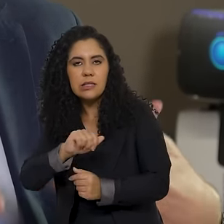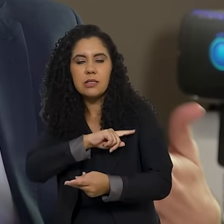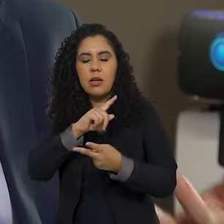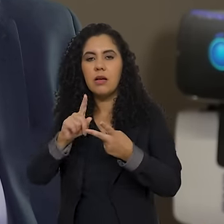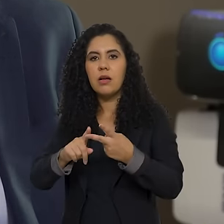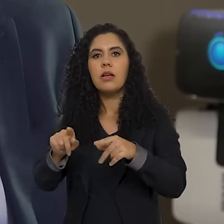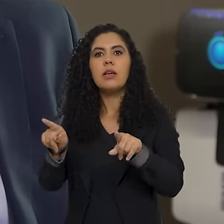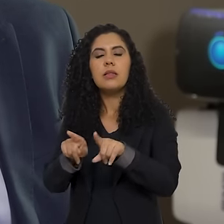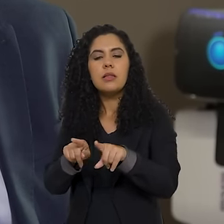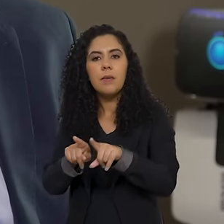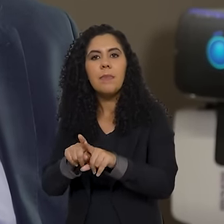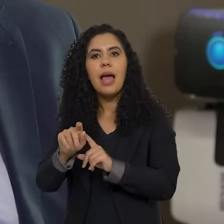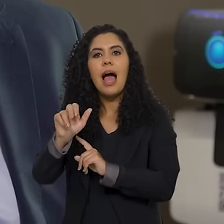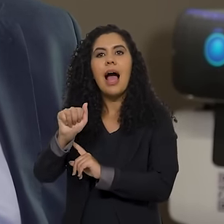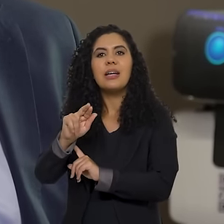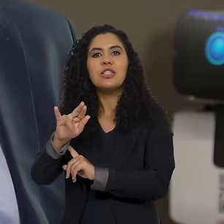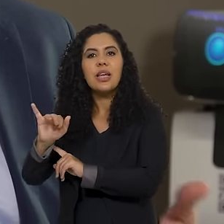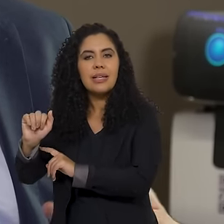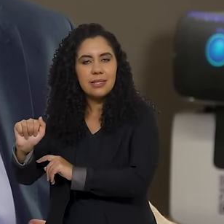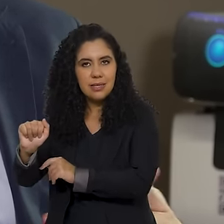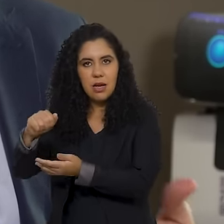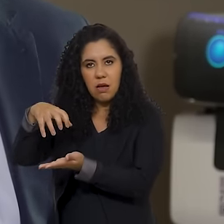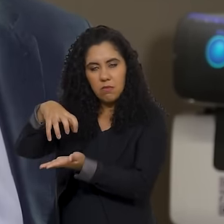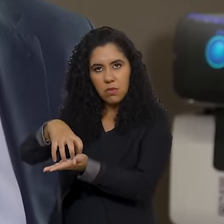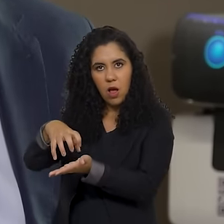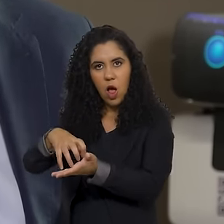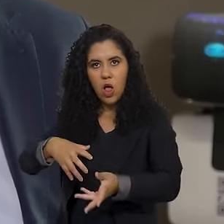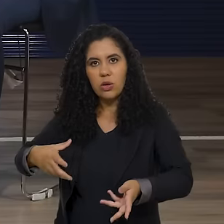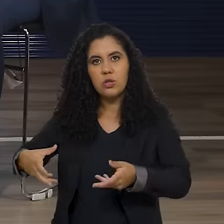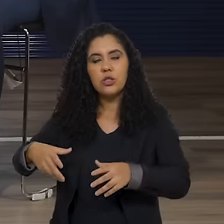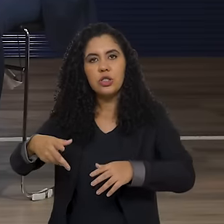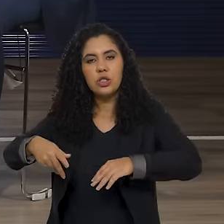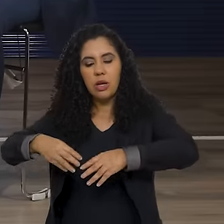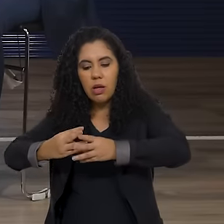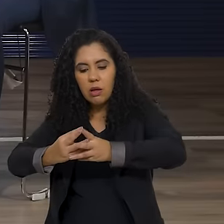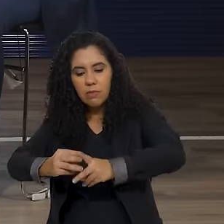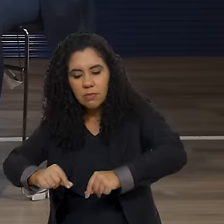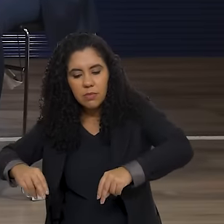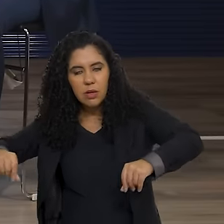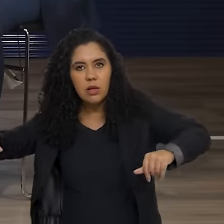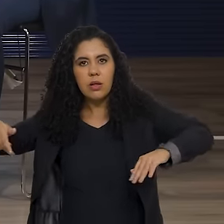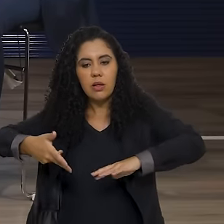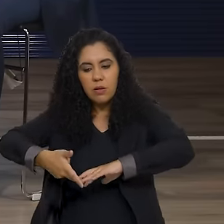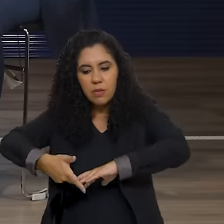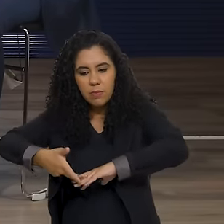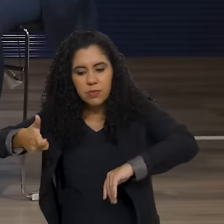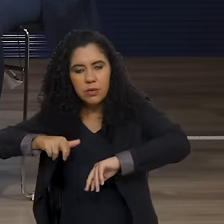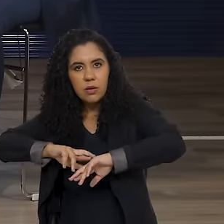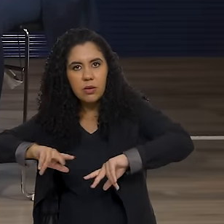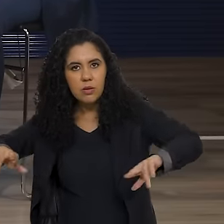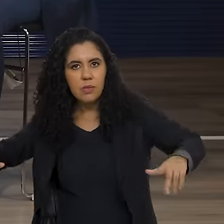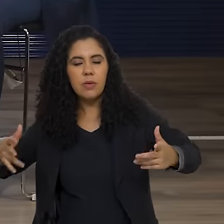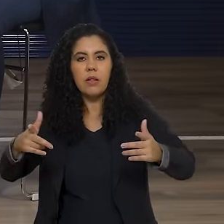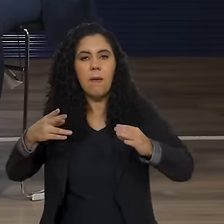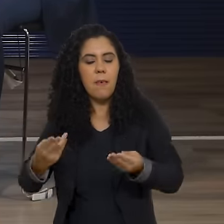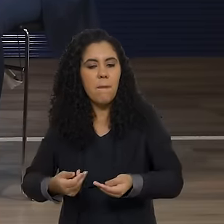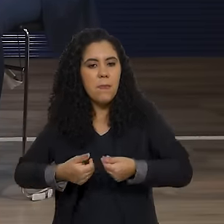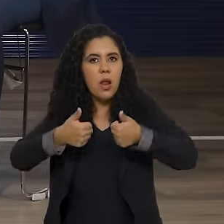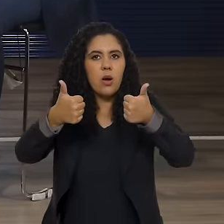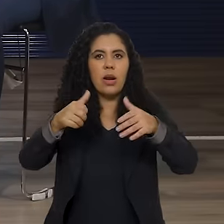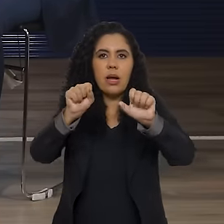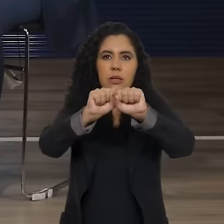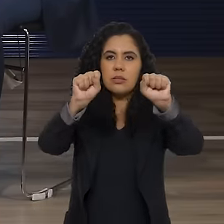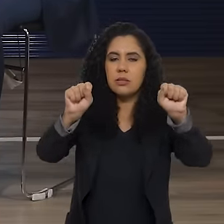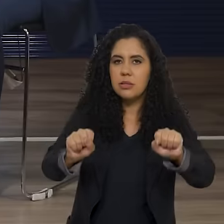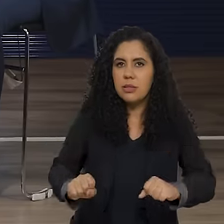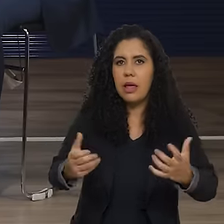oferecendo a parceria da BDI para apoiá-los no que diz respeito à modernização de sistemas,